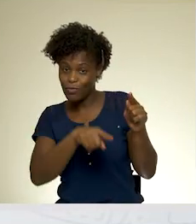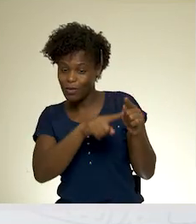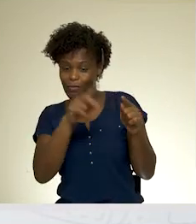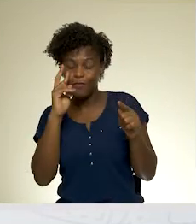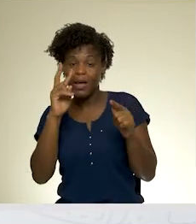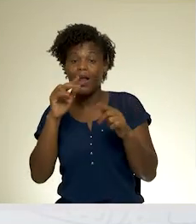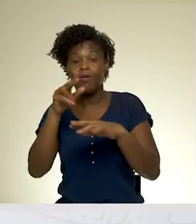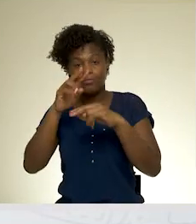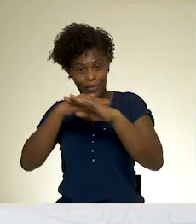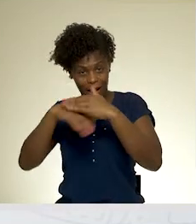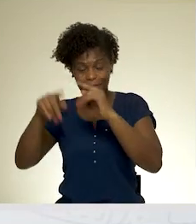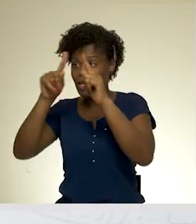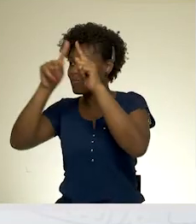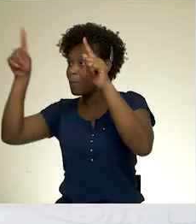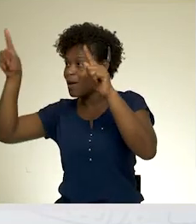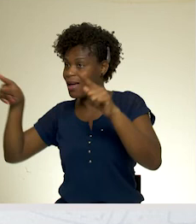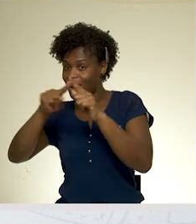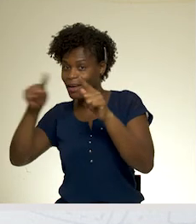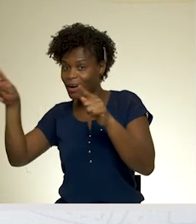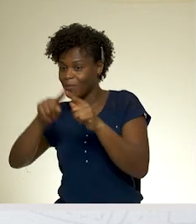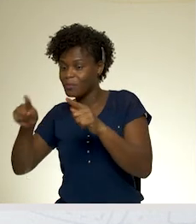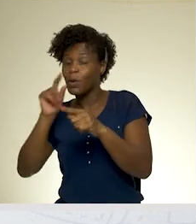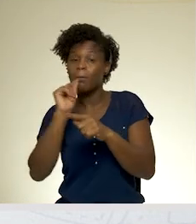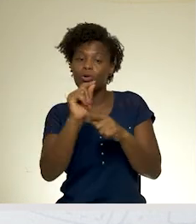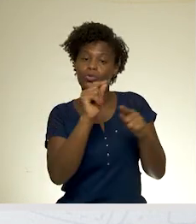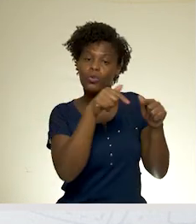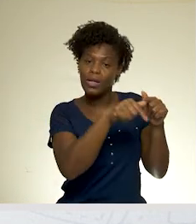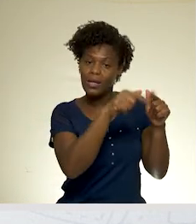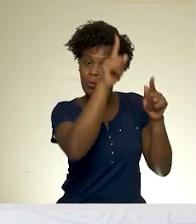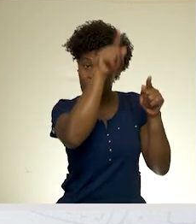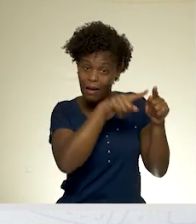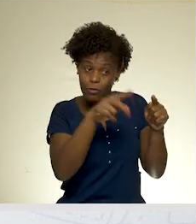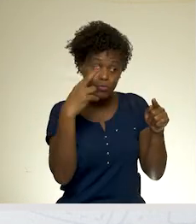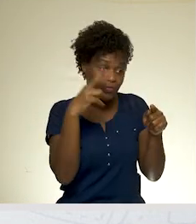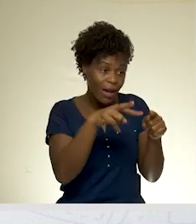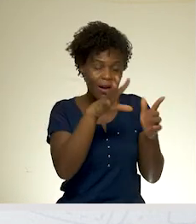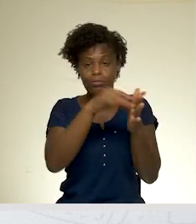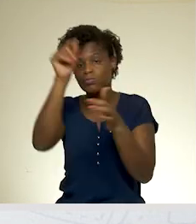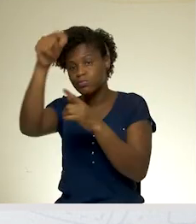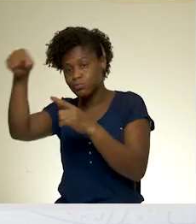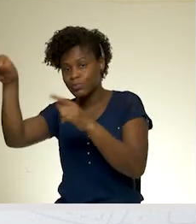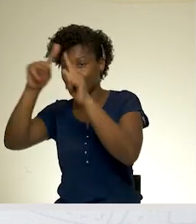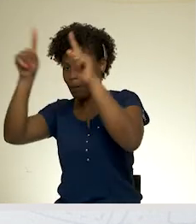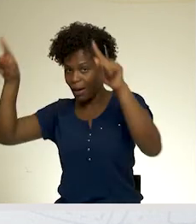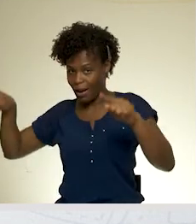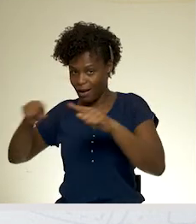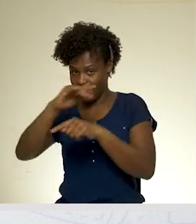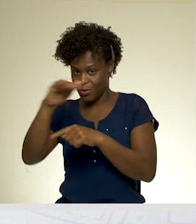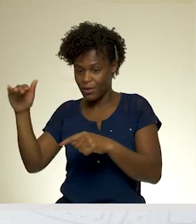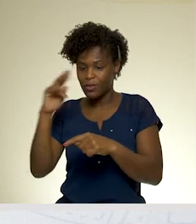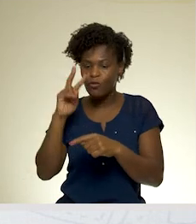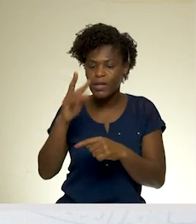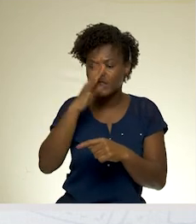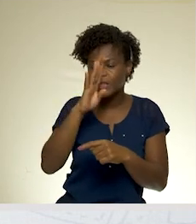a tabela correspondente aos pontos assinalados no gráfico. Verifica se as grandezas